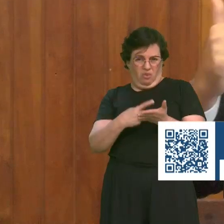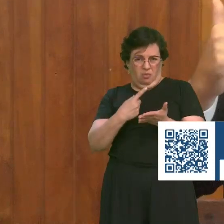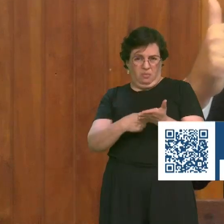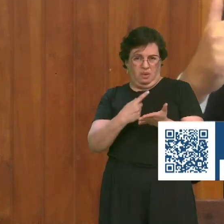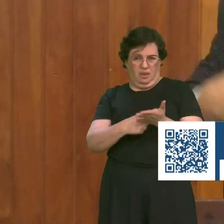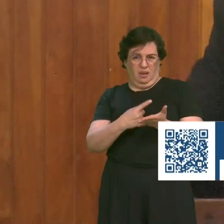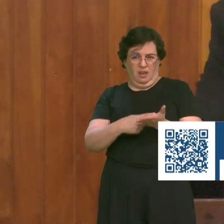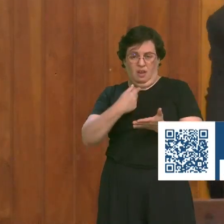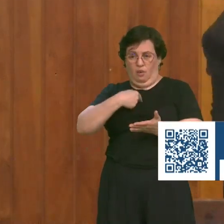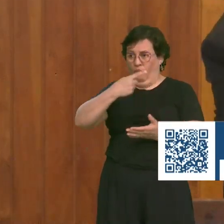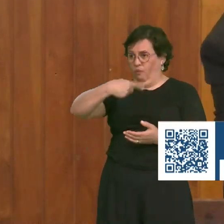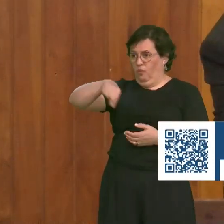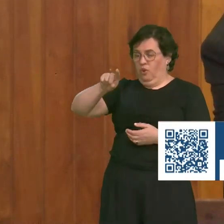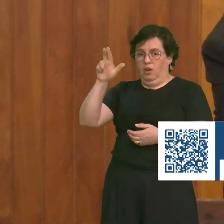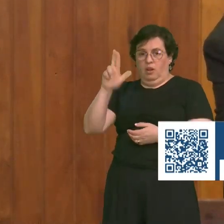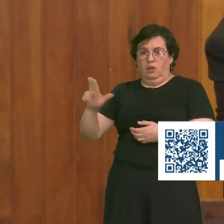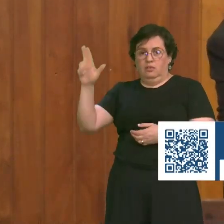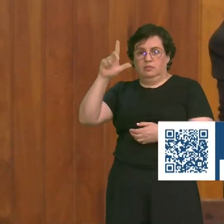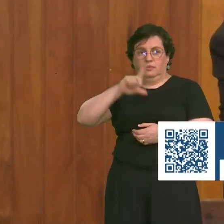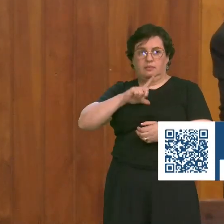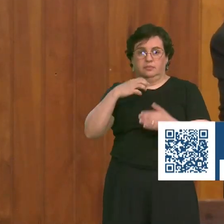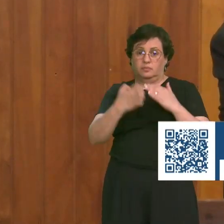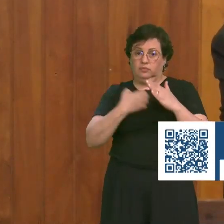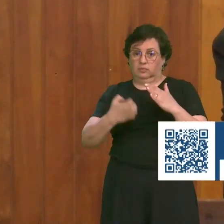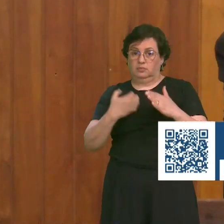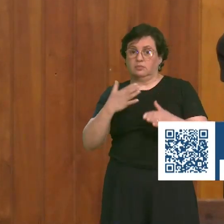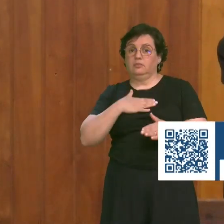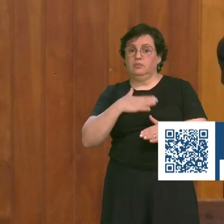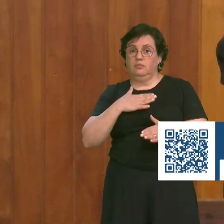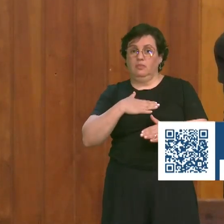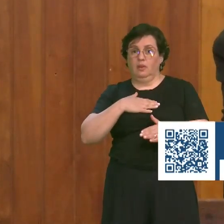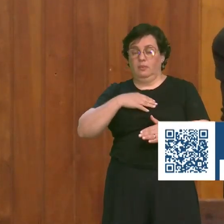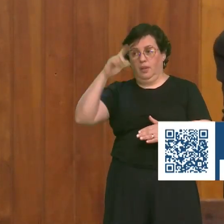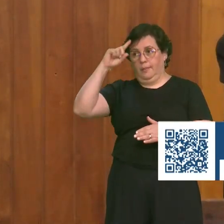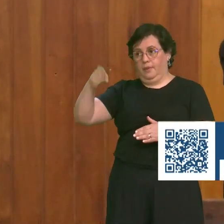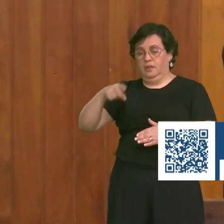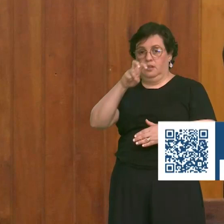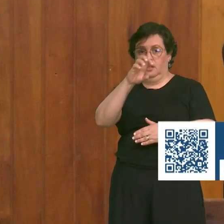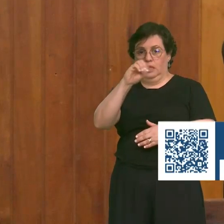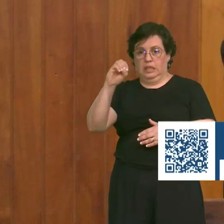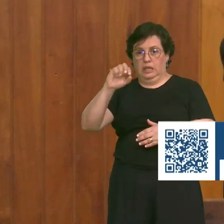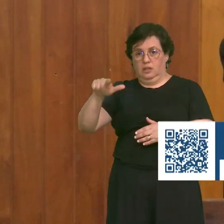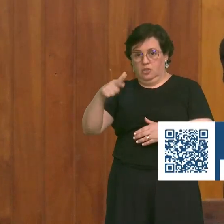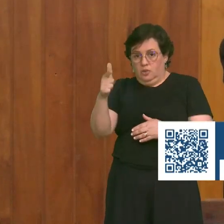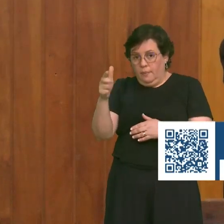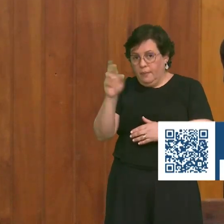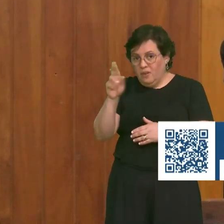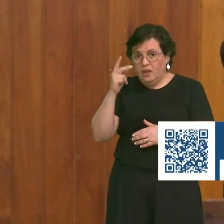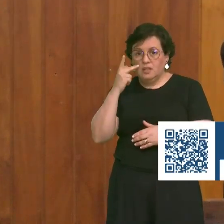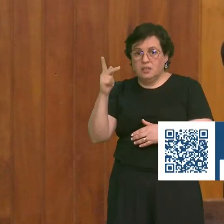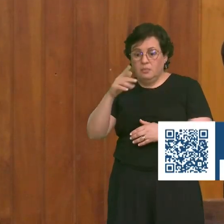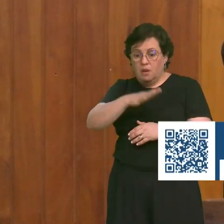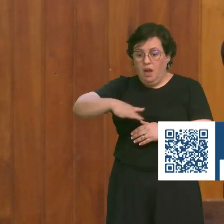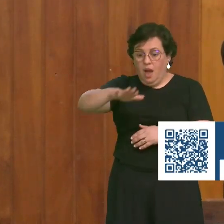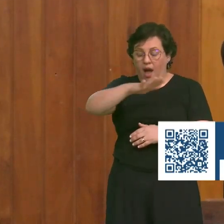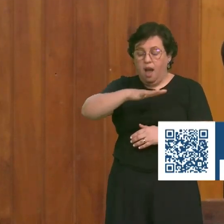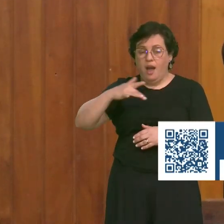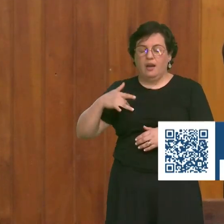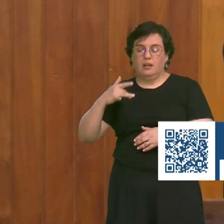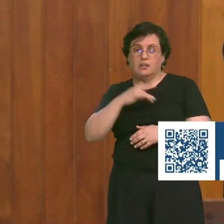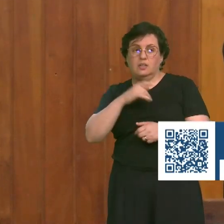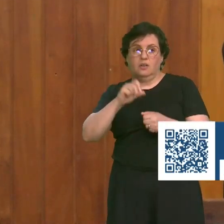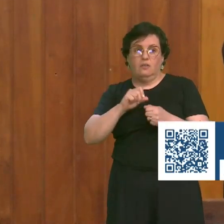eu fui na Unimar eu tenho emenda minha aí ó destinando e adicionar 500 mil reais parada da saúde para fazer cirurgia